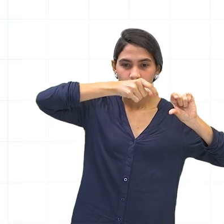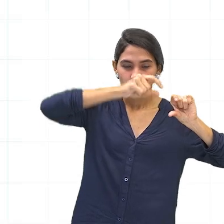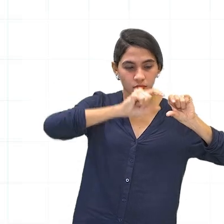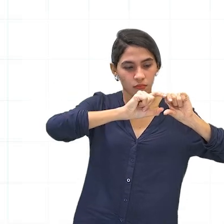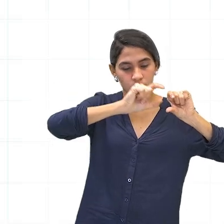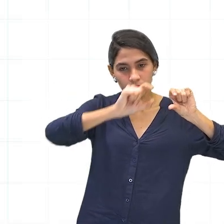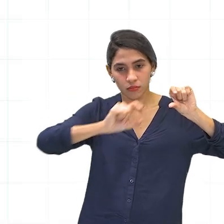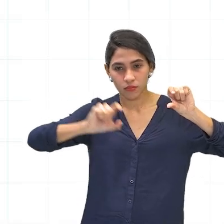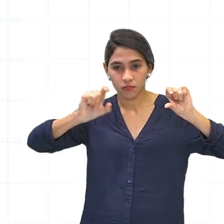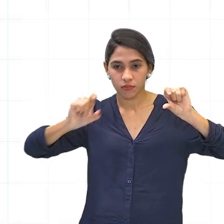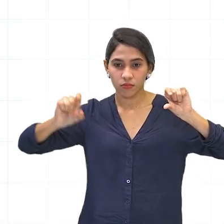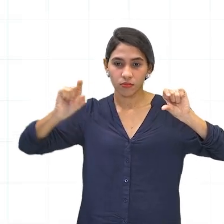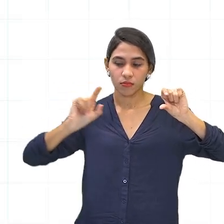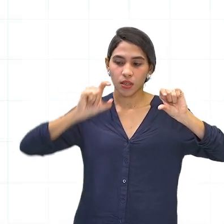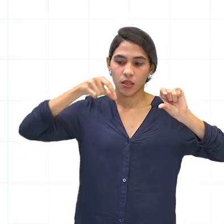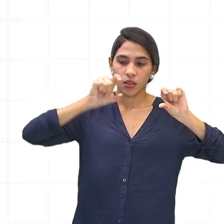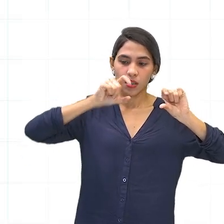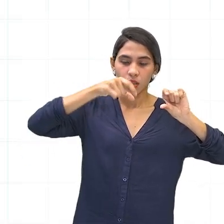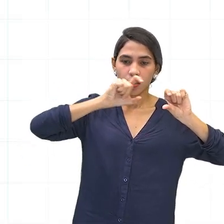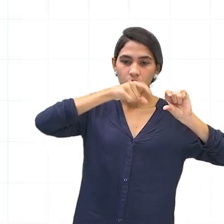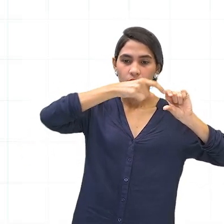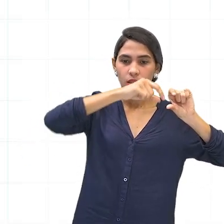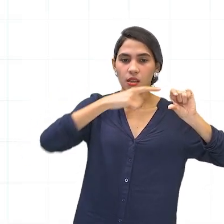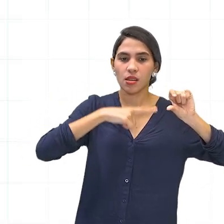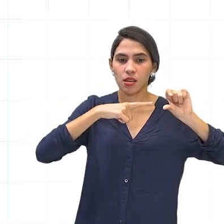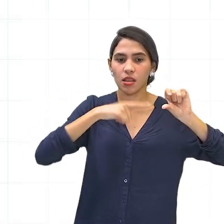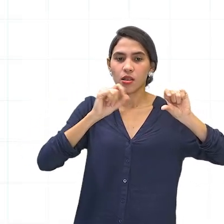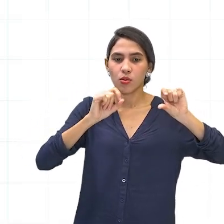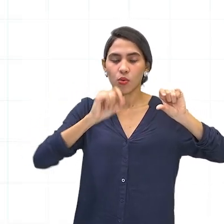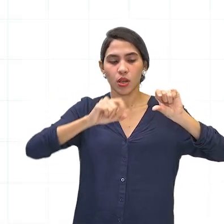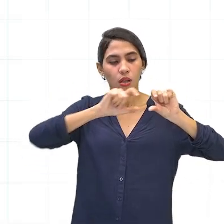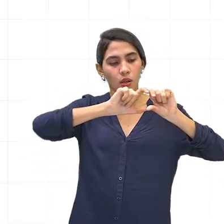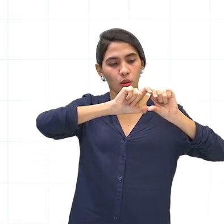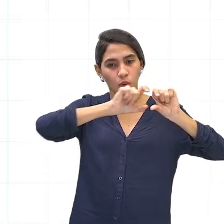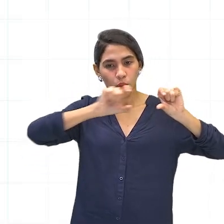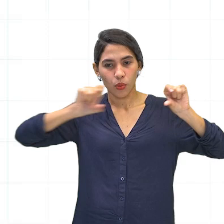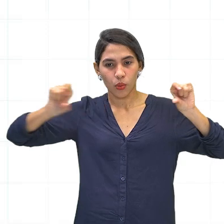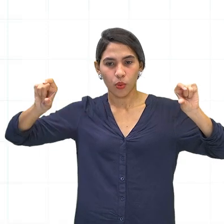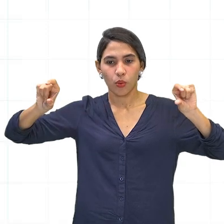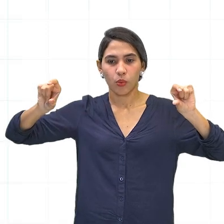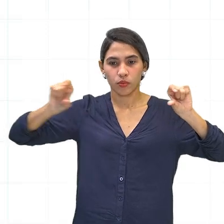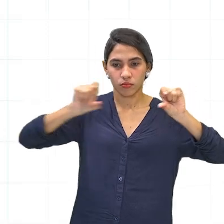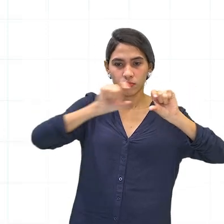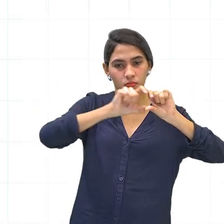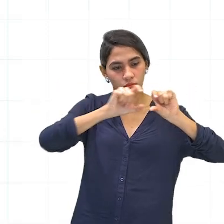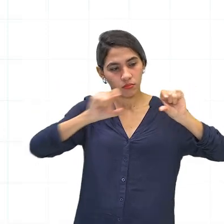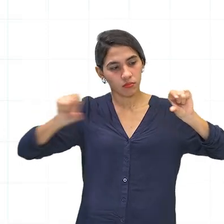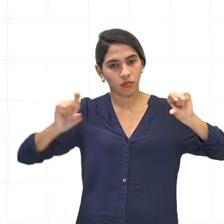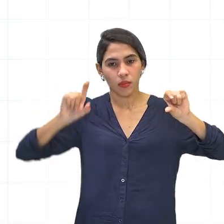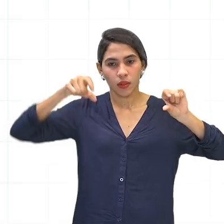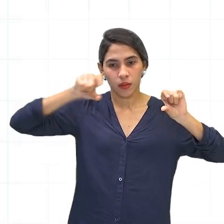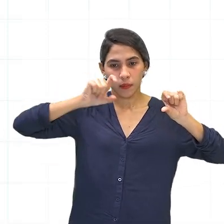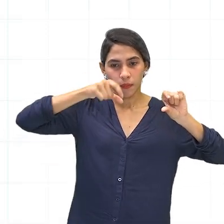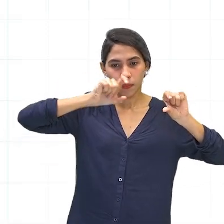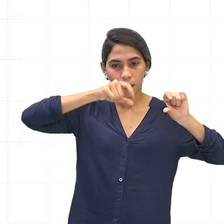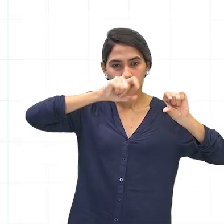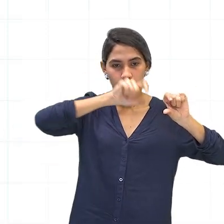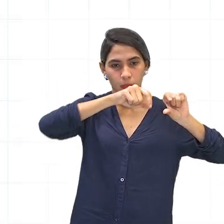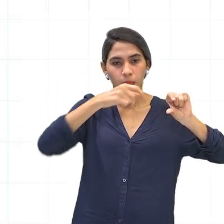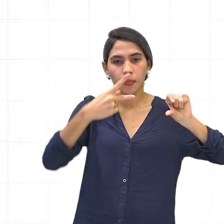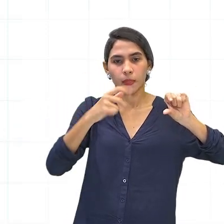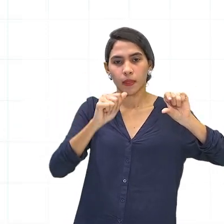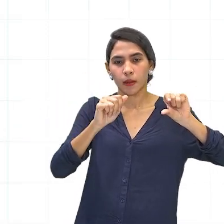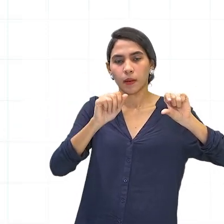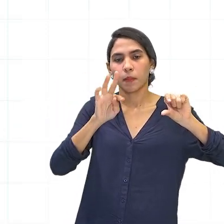Articulado, articulação. Então são animais que possuem justamente o corpo com partes articuladas, como as patas ou